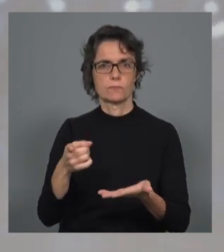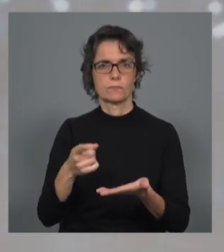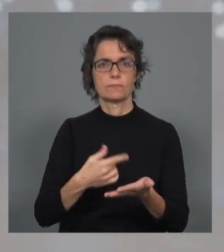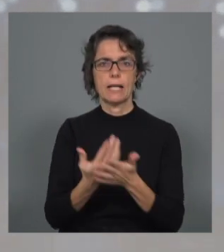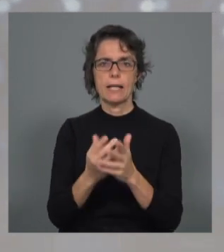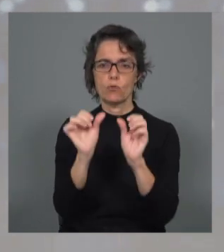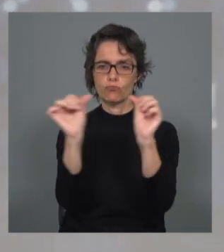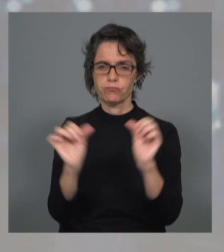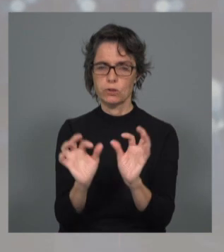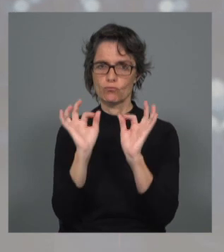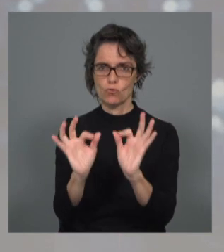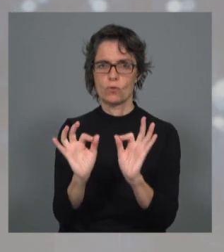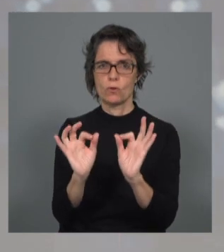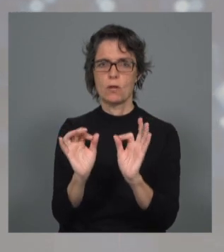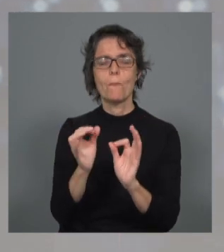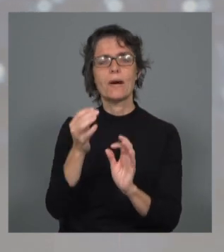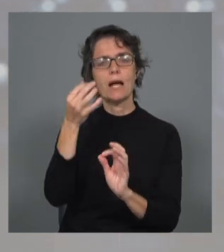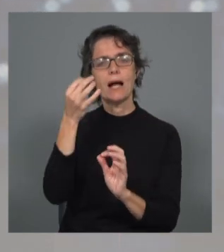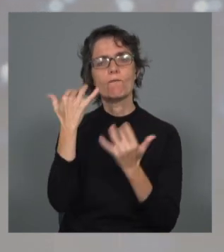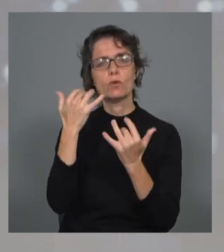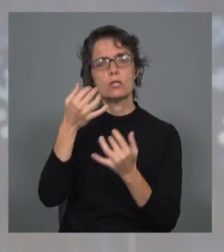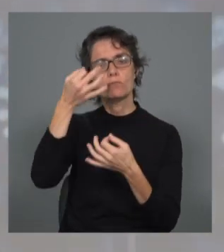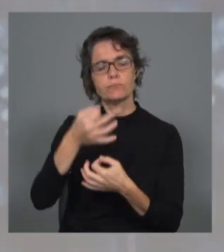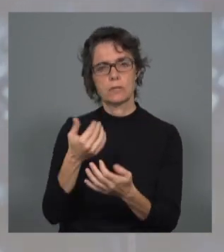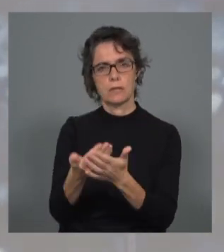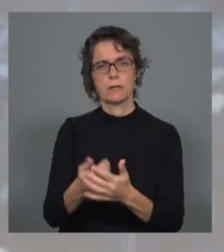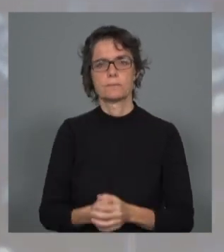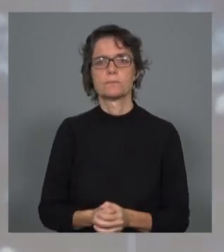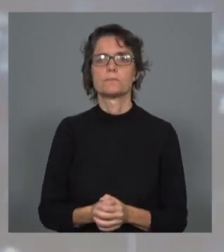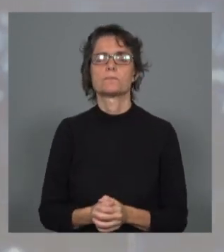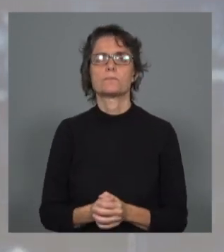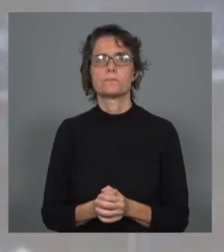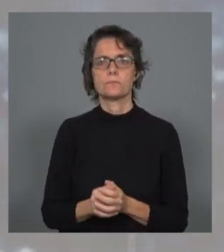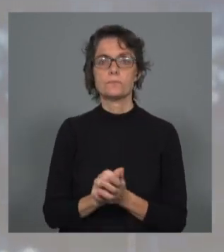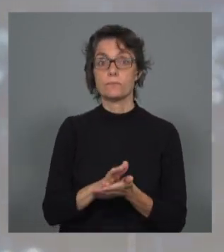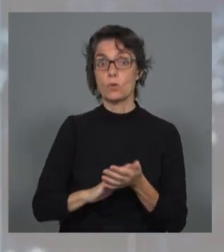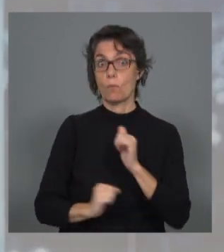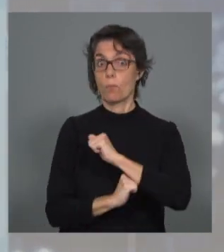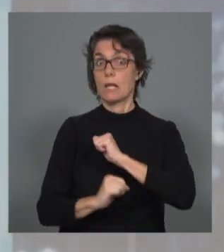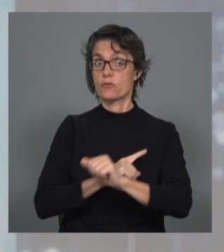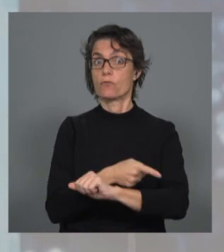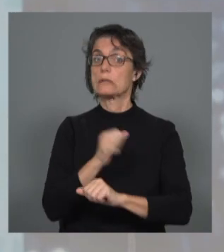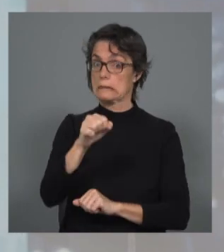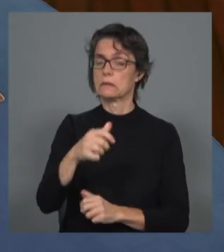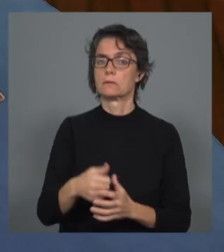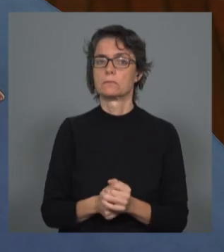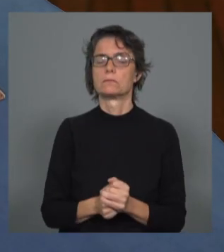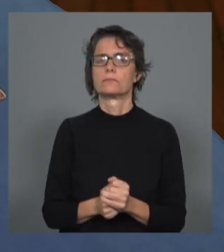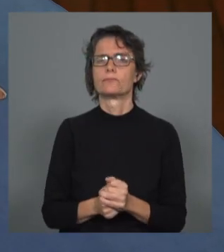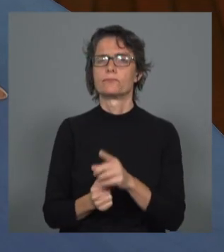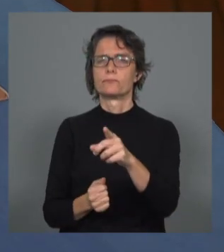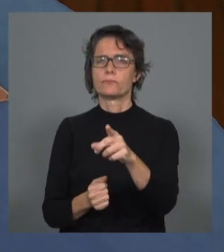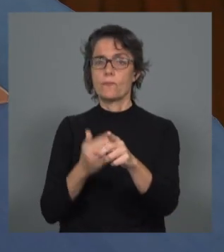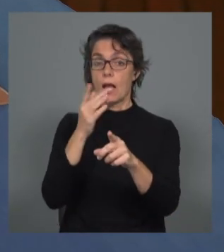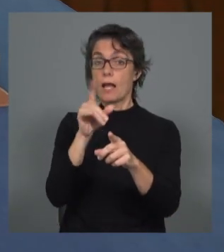que lute contra a desinformação. Que papel as associações levam por diante? Eu diria que, para além de tudo o que o Paulo disse,